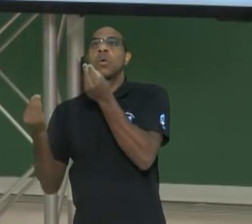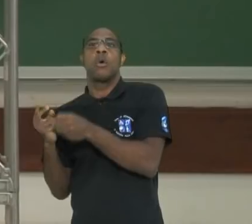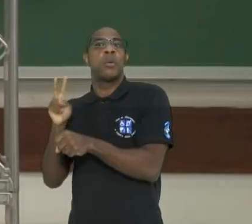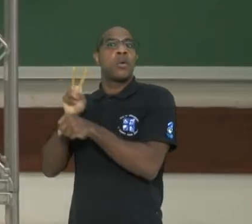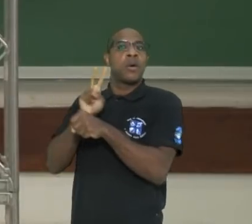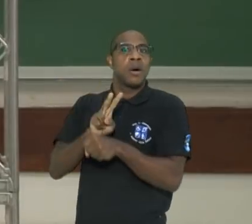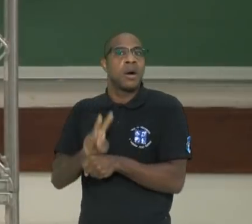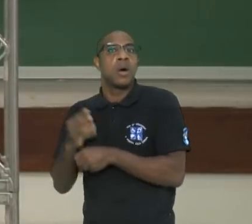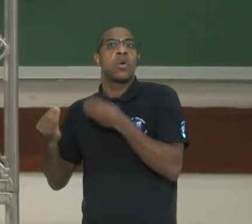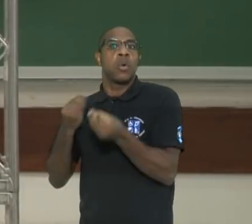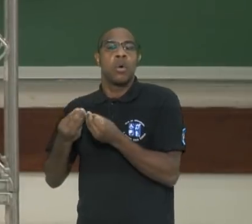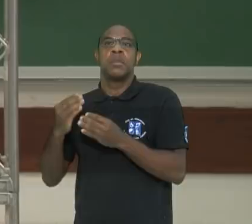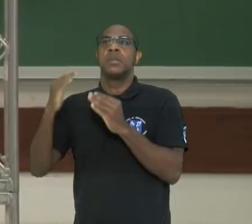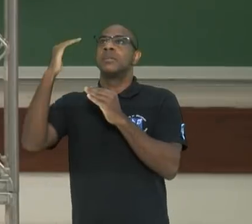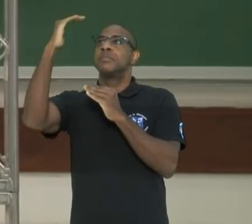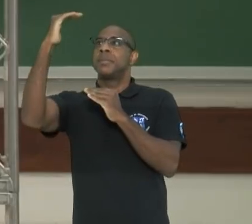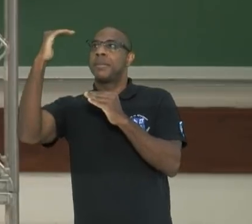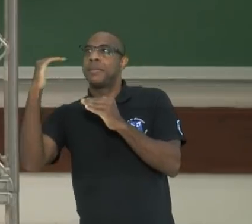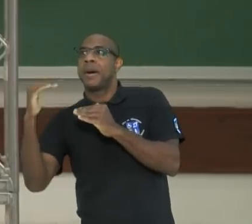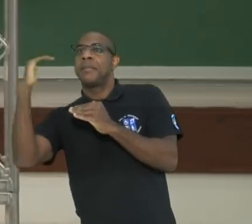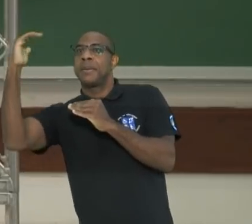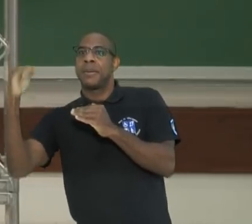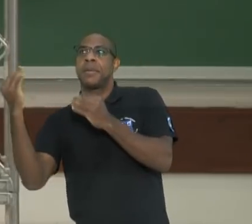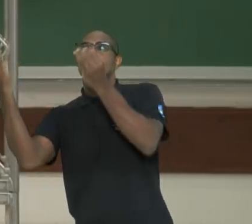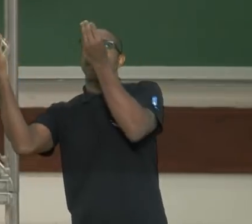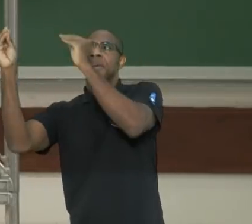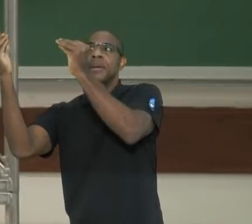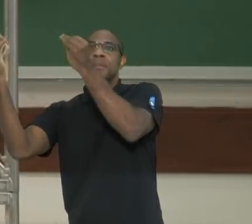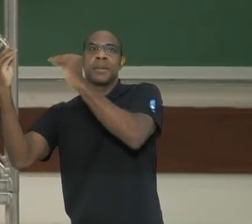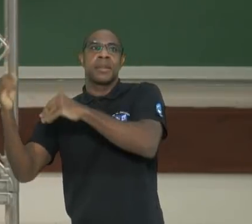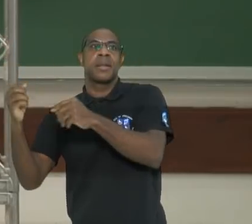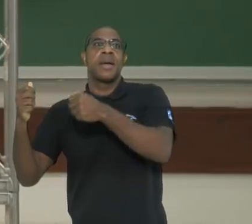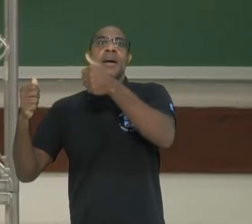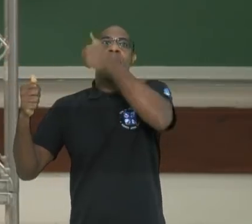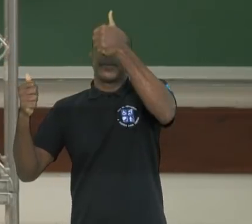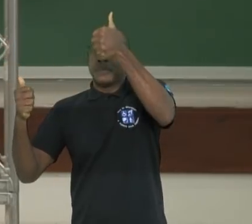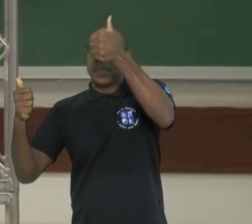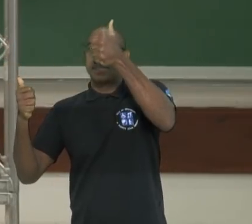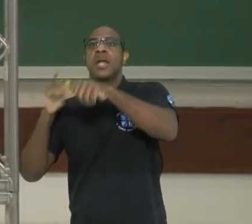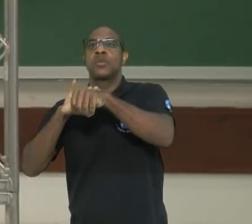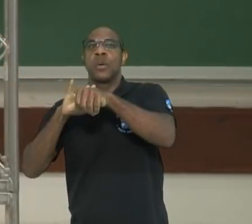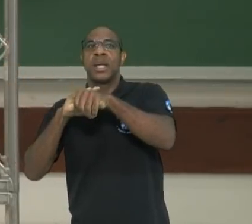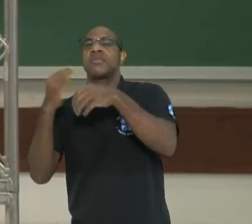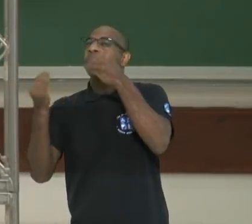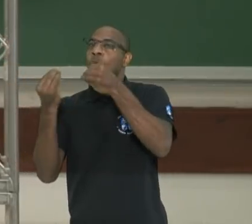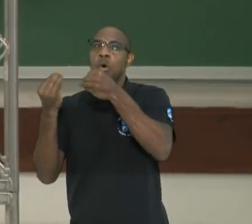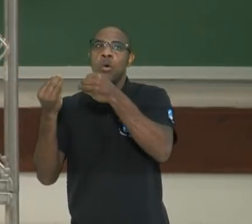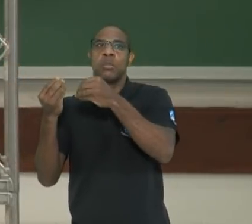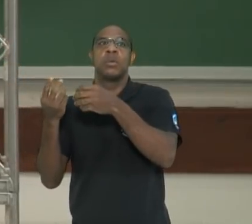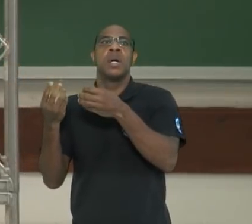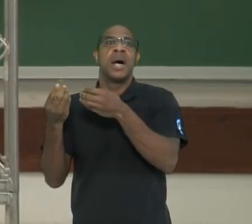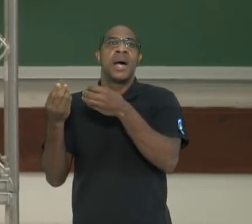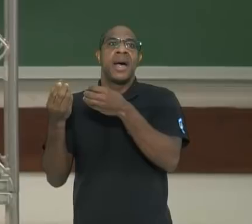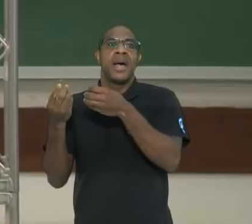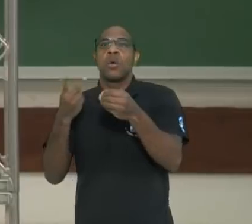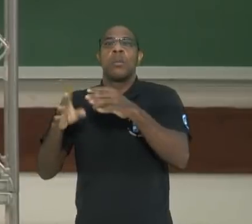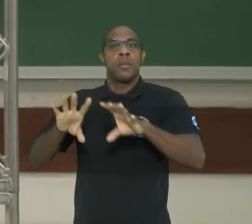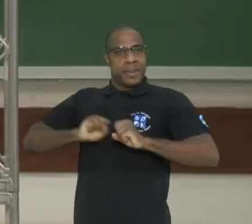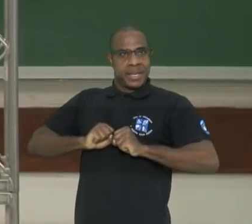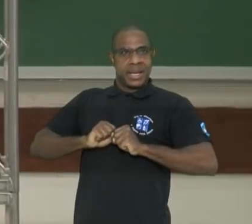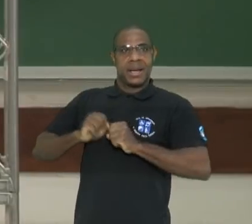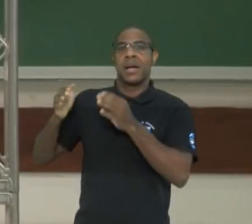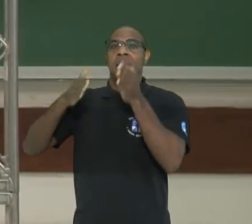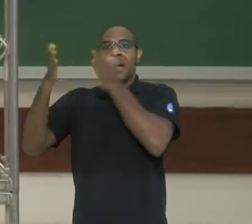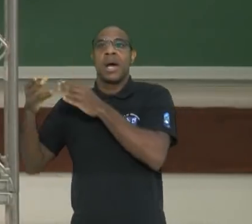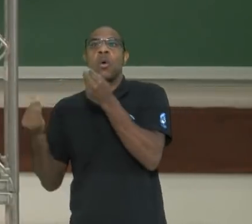Se você não quiser fazer uma tabelinha, quiser escrever primeira doença, meio de transmissão, meio de prevenção, segunda doença,